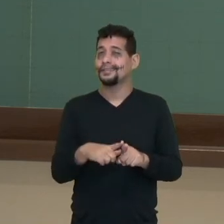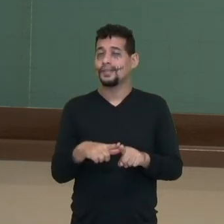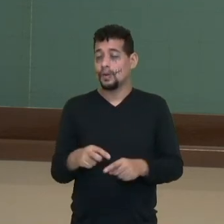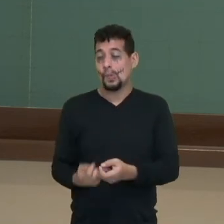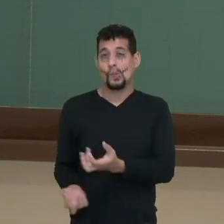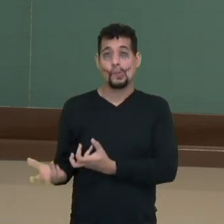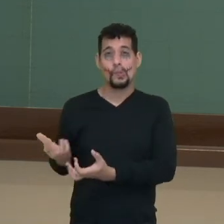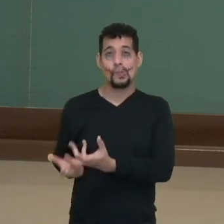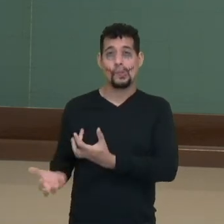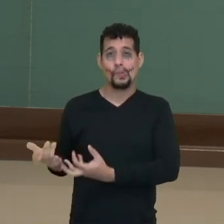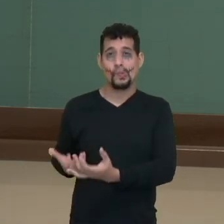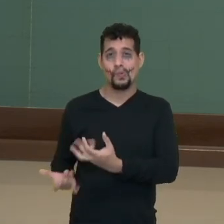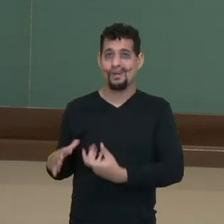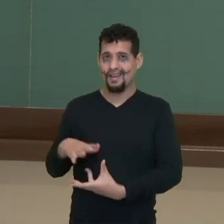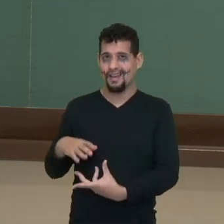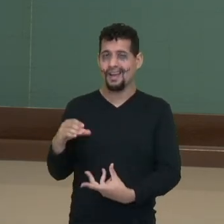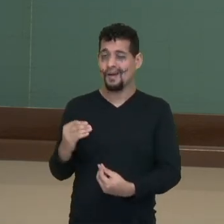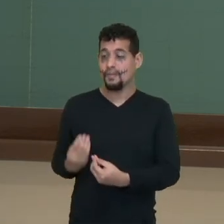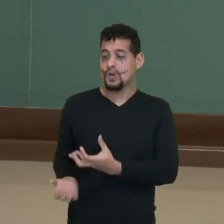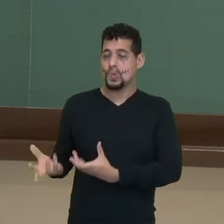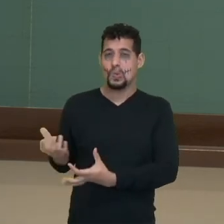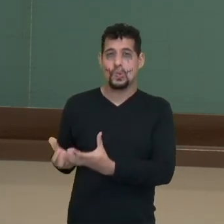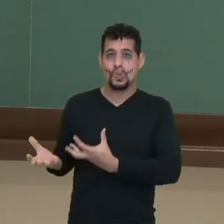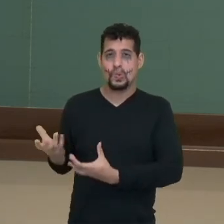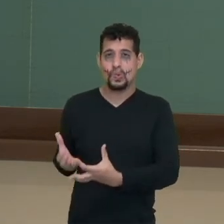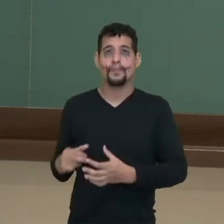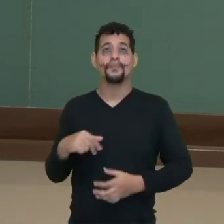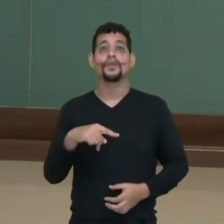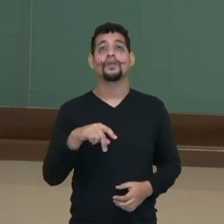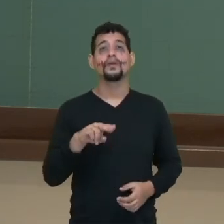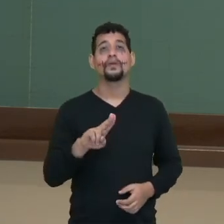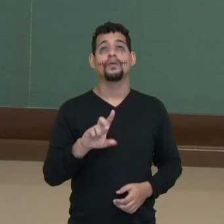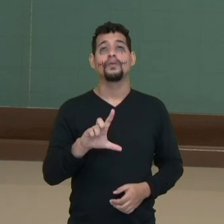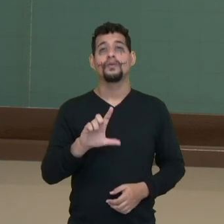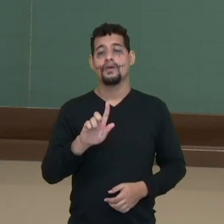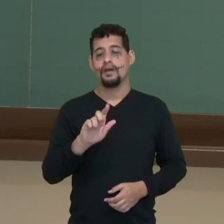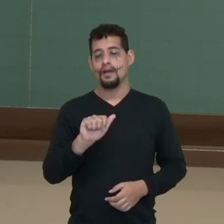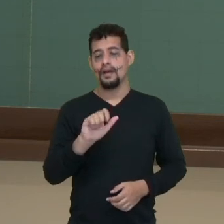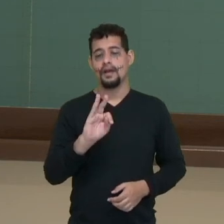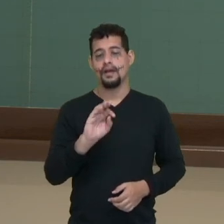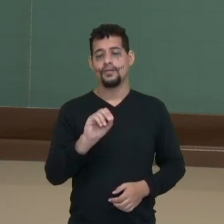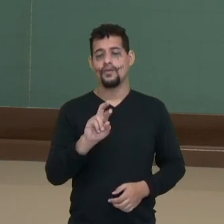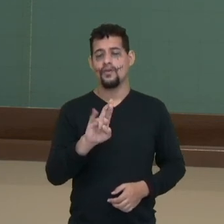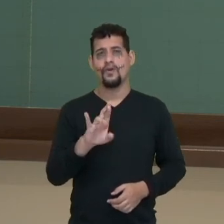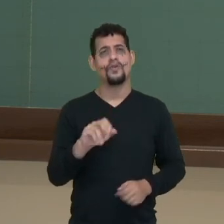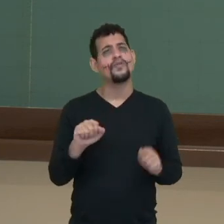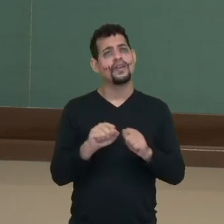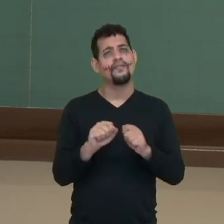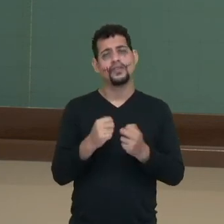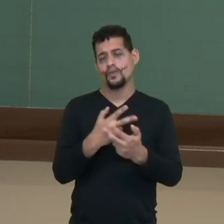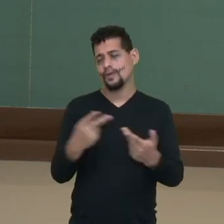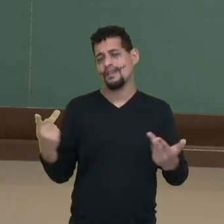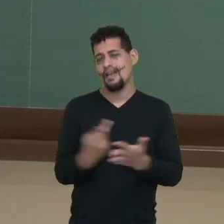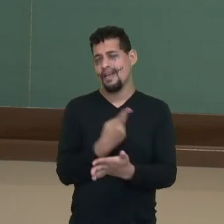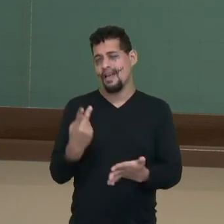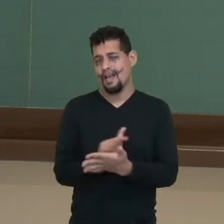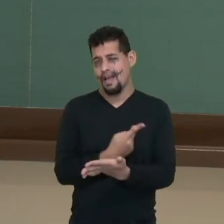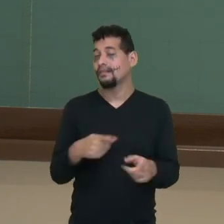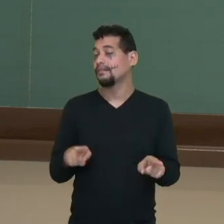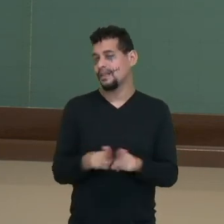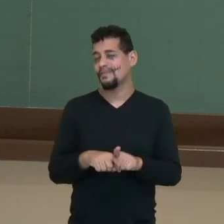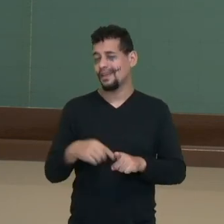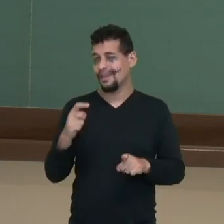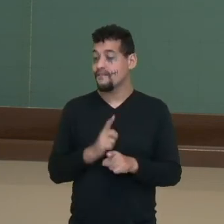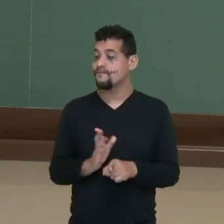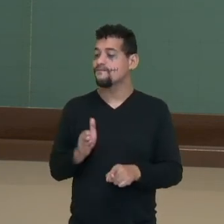porque tem aquelas almas lá que estão no purgatório, que acho que fizeram muitas coisas erradas quando estavam